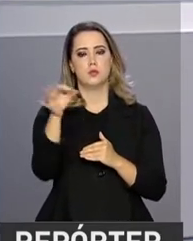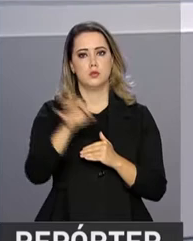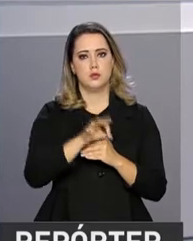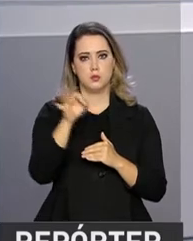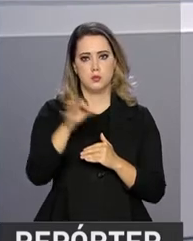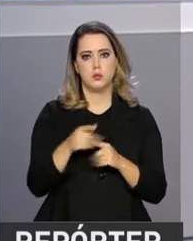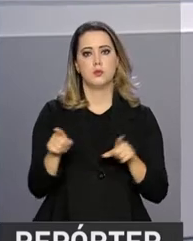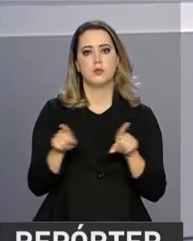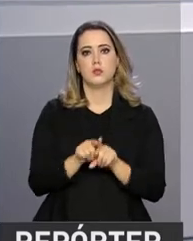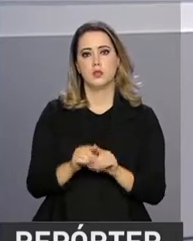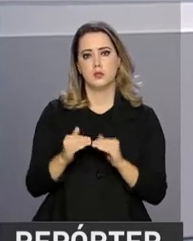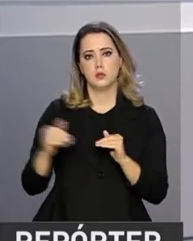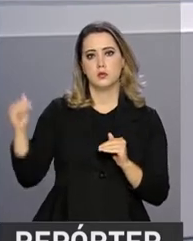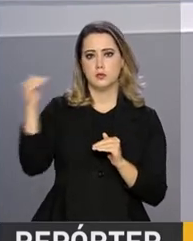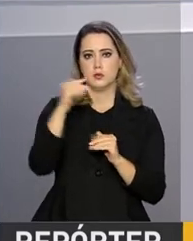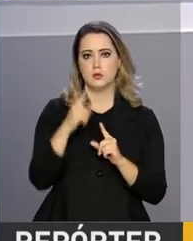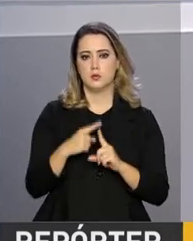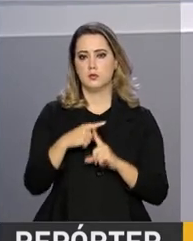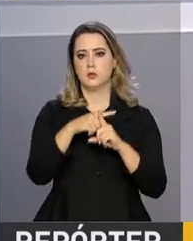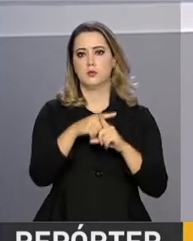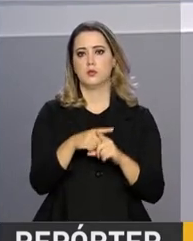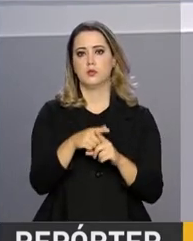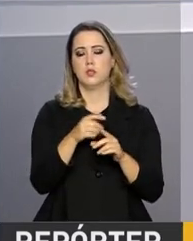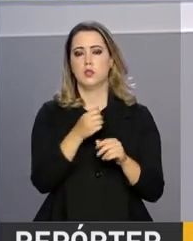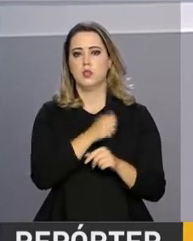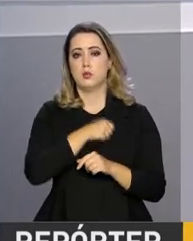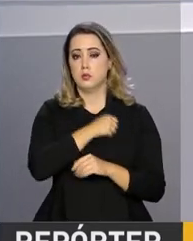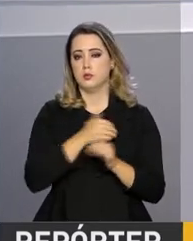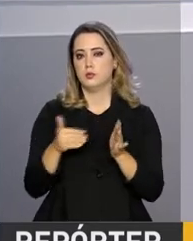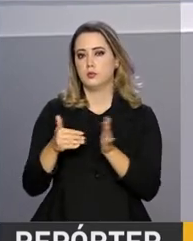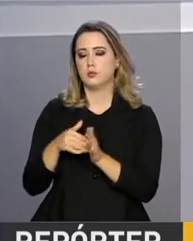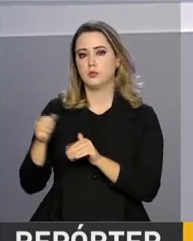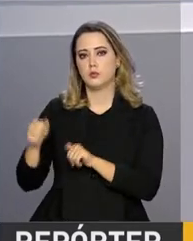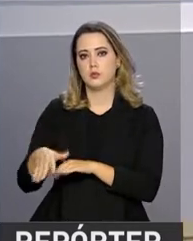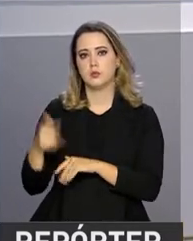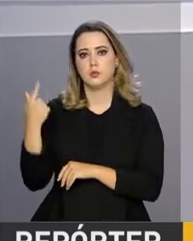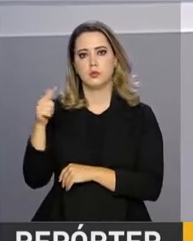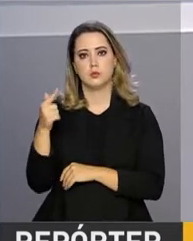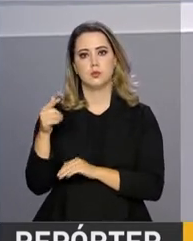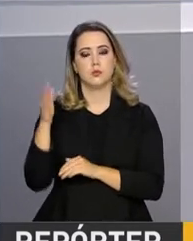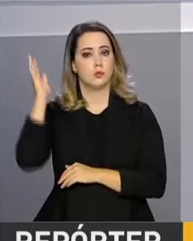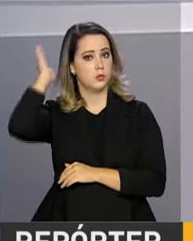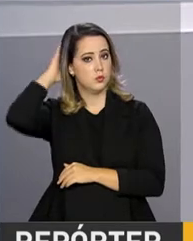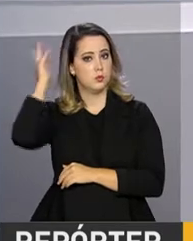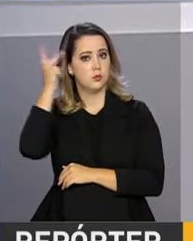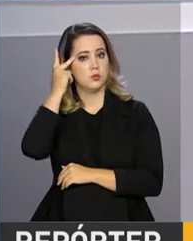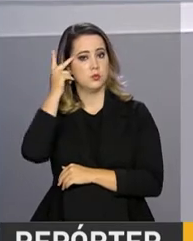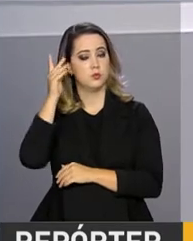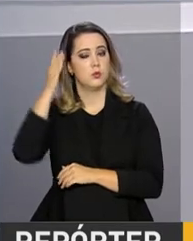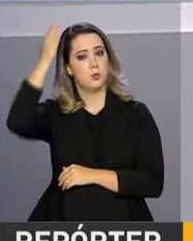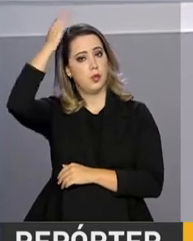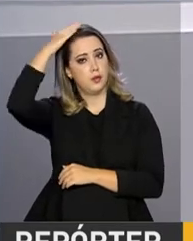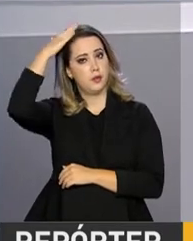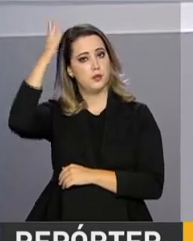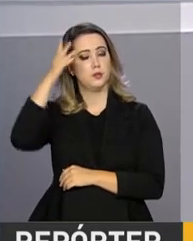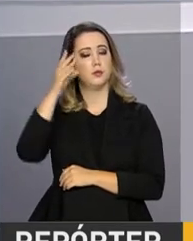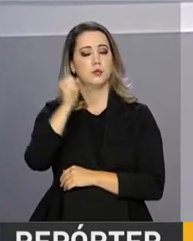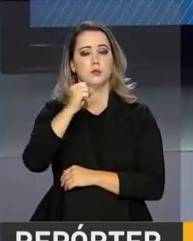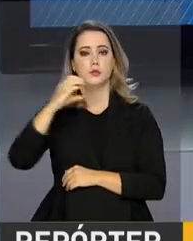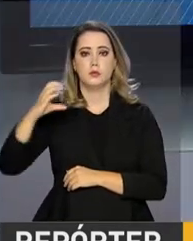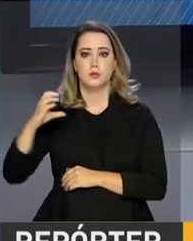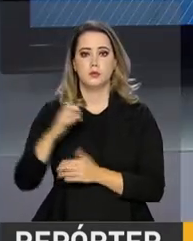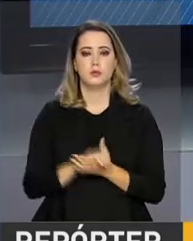também tiveram resultados positivos de agosto para setembro os estados de goiás pará são paulo paraná e santa catarina